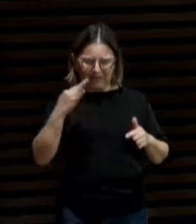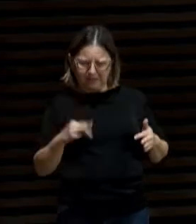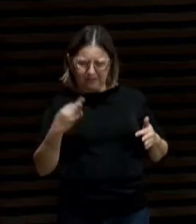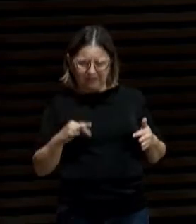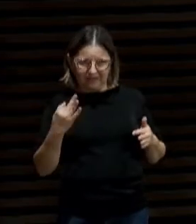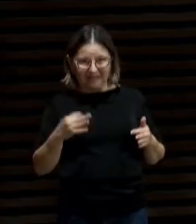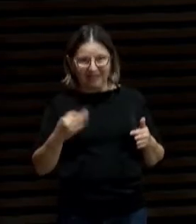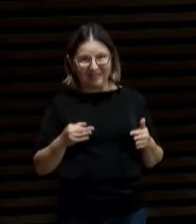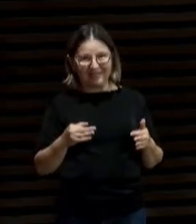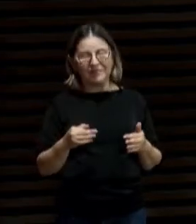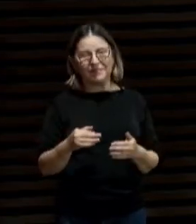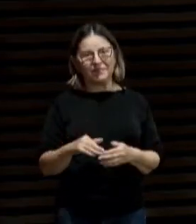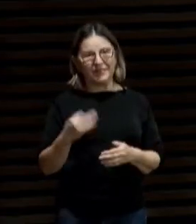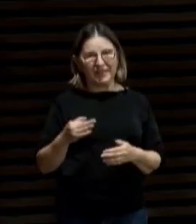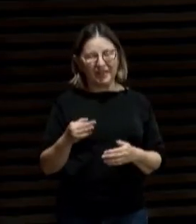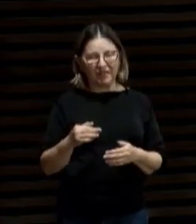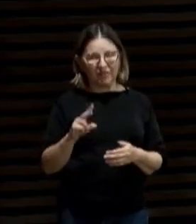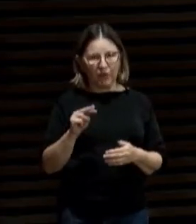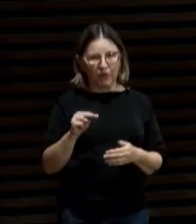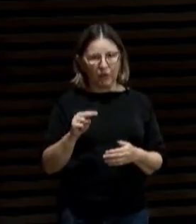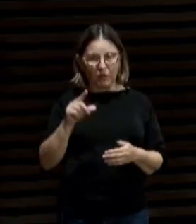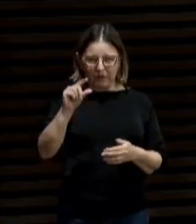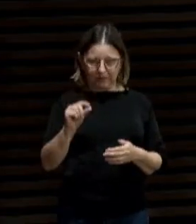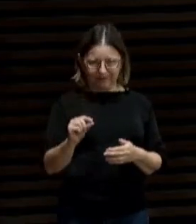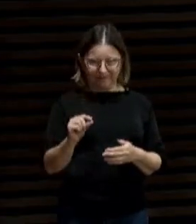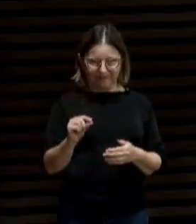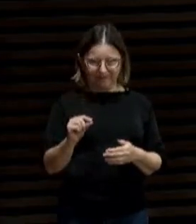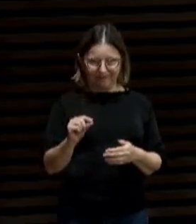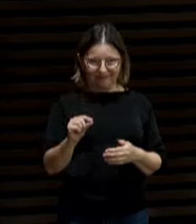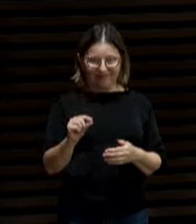E as dores de parto nunca diminuem.